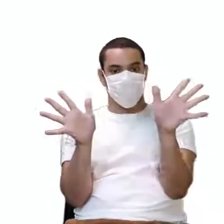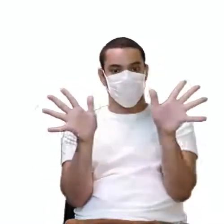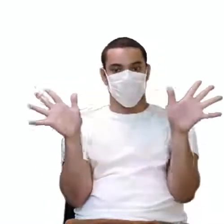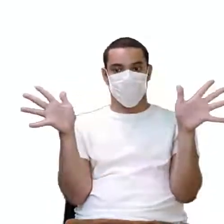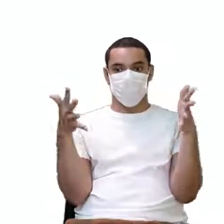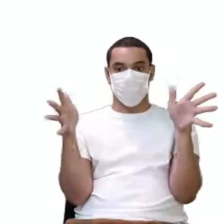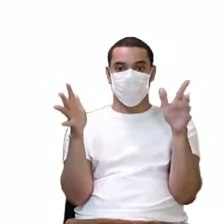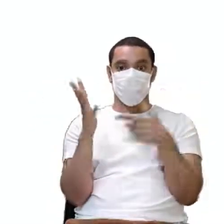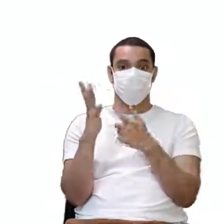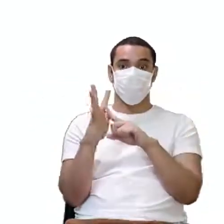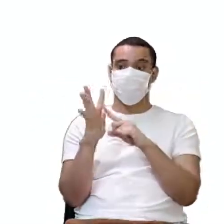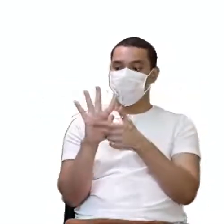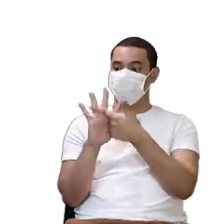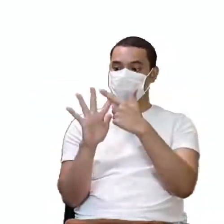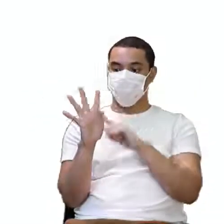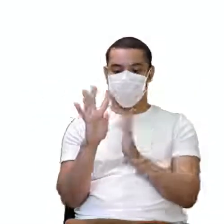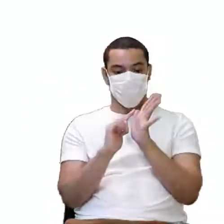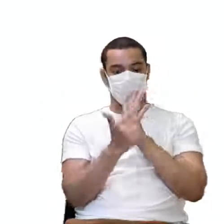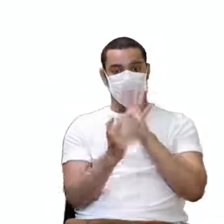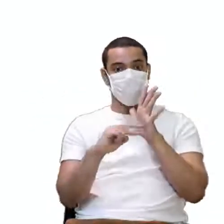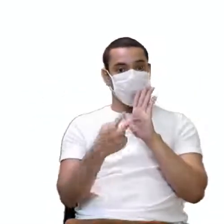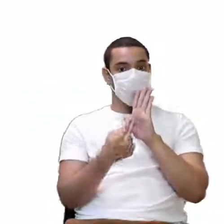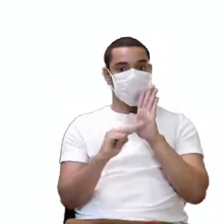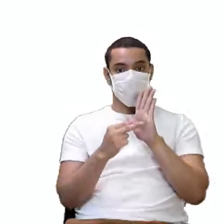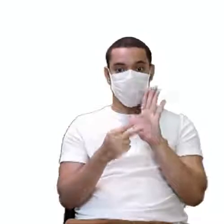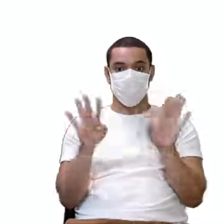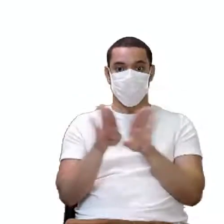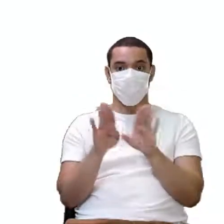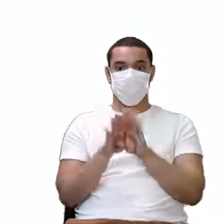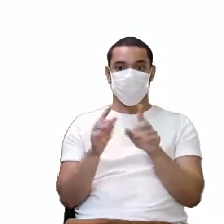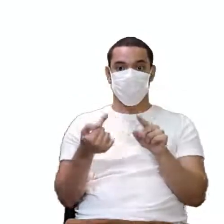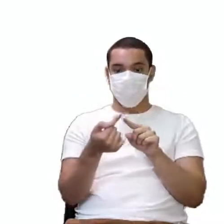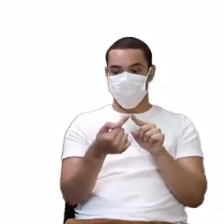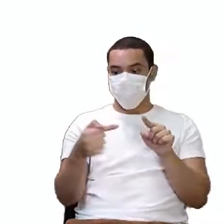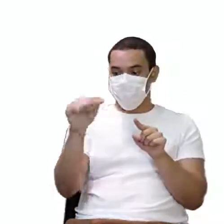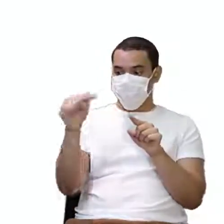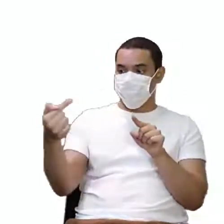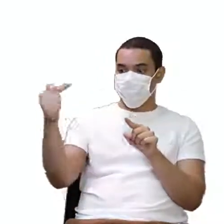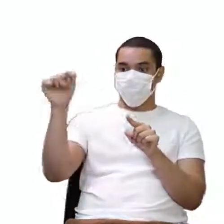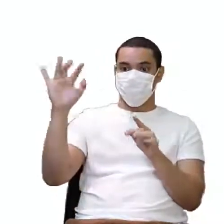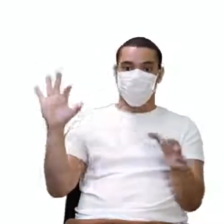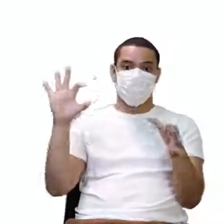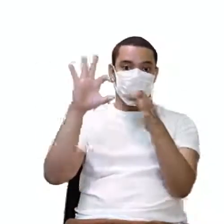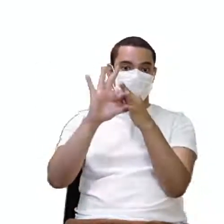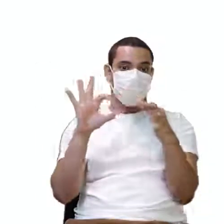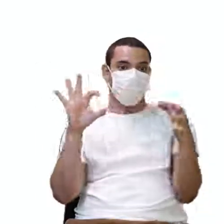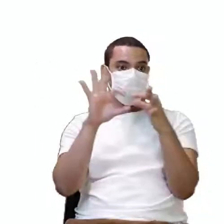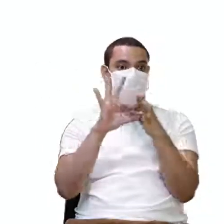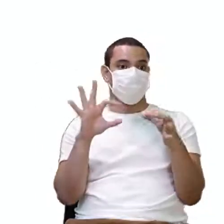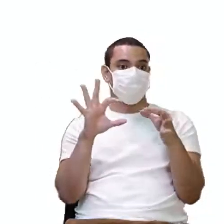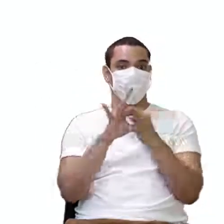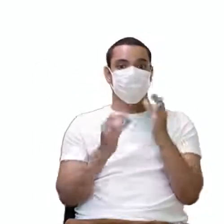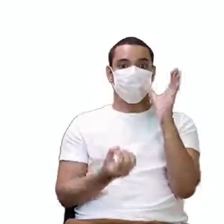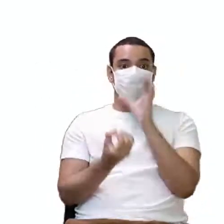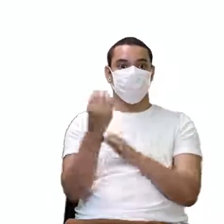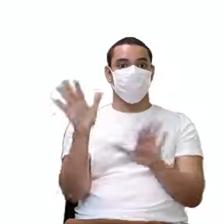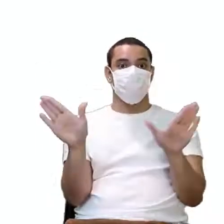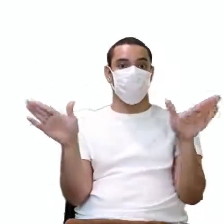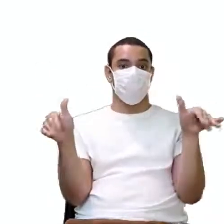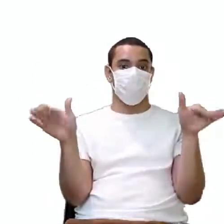tá? E aí, aqui ela tem a membrana interligando cada um desses dedinhos, formando